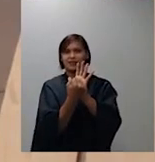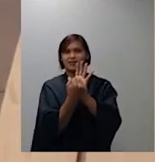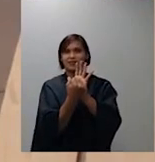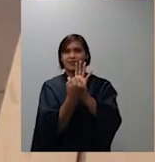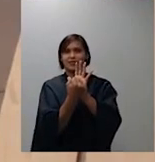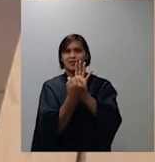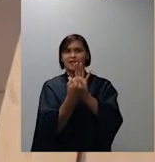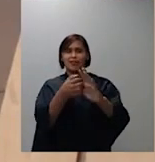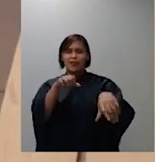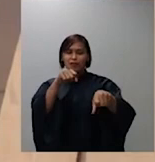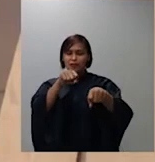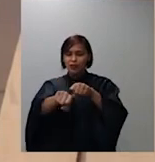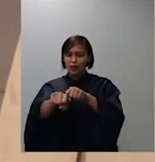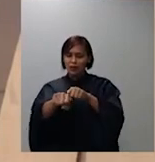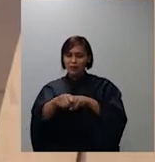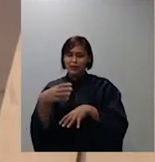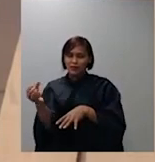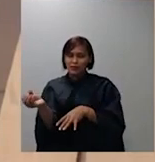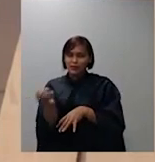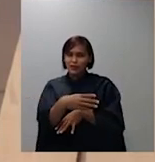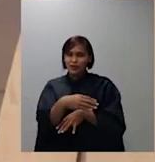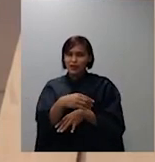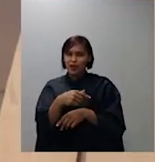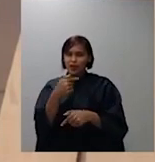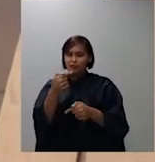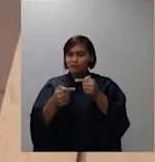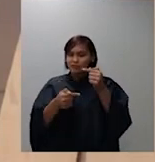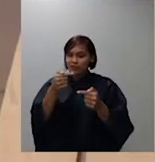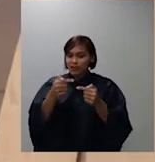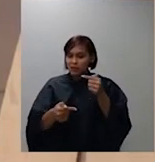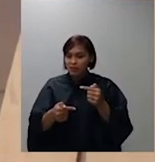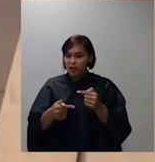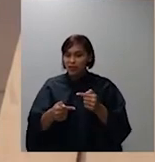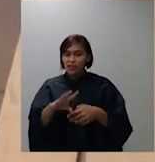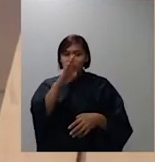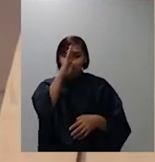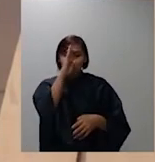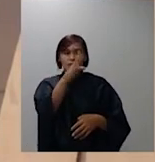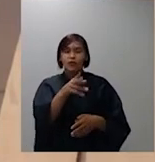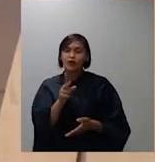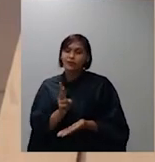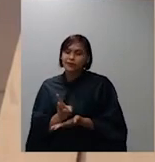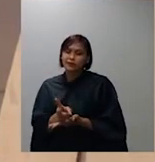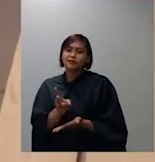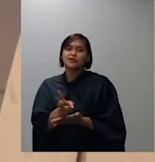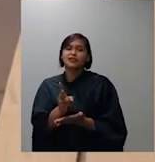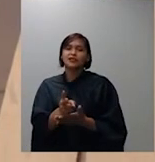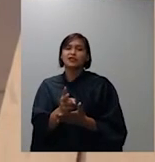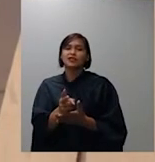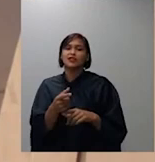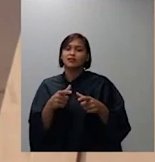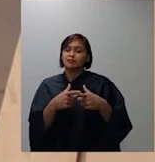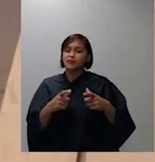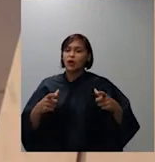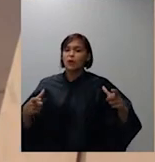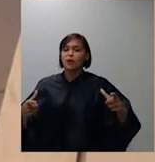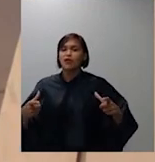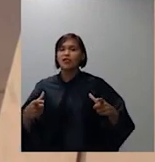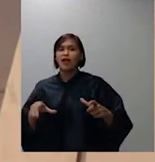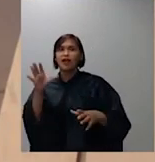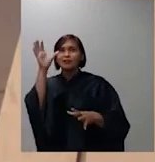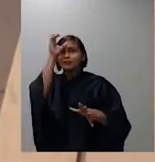novos debates com intuito sempre de ingrediente ser o ensinamento jurídico